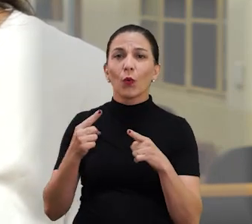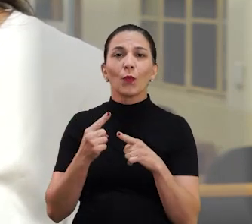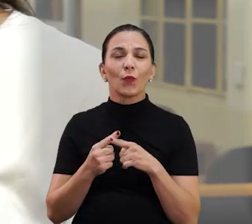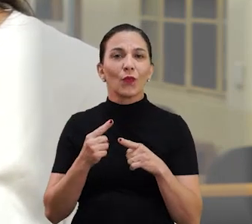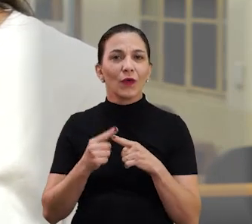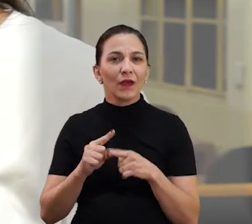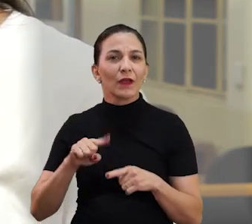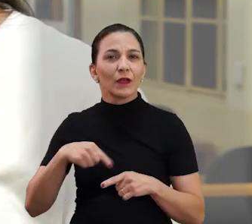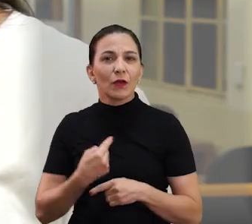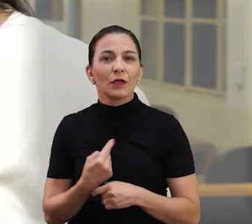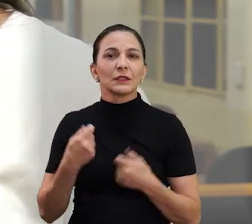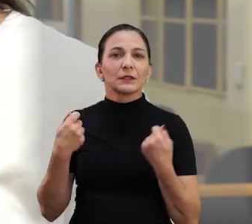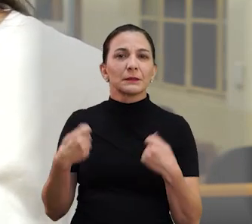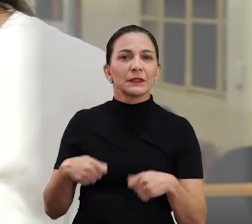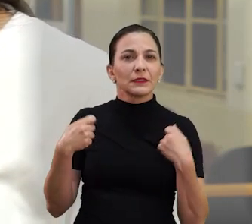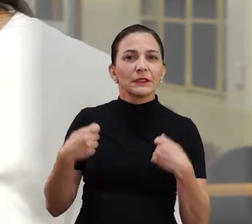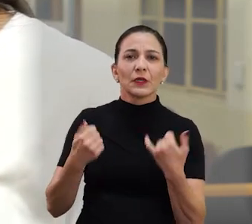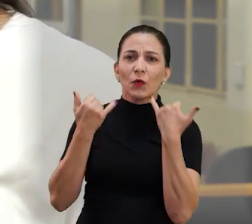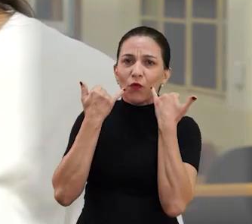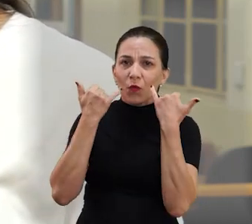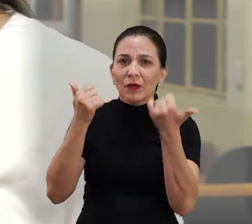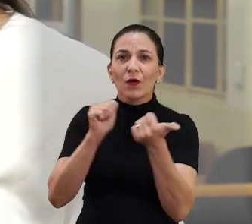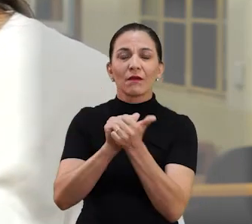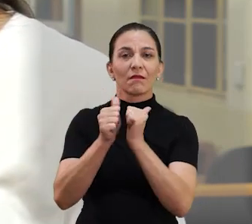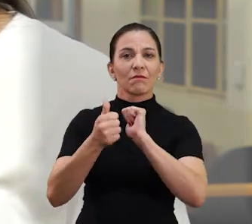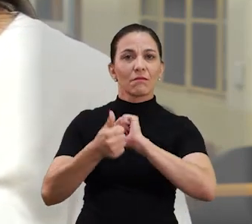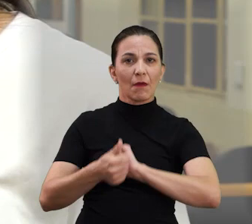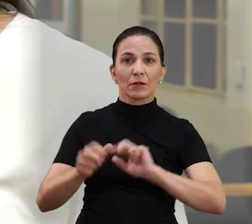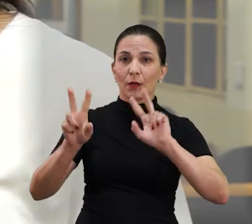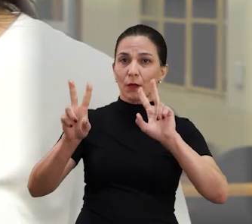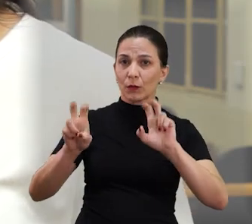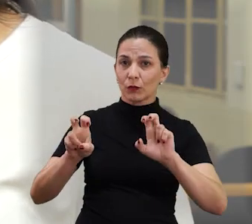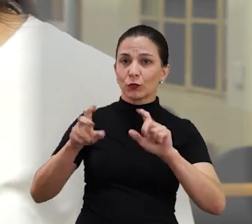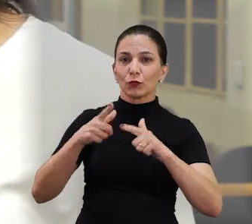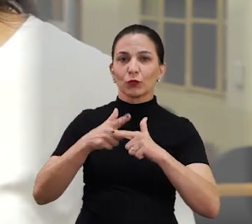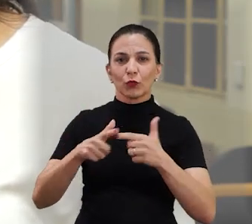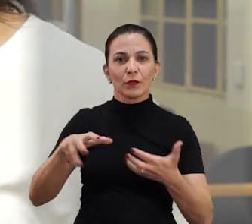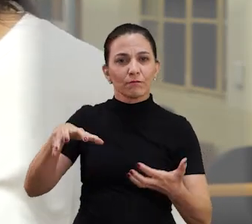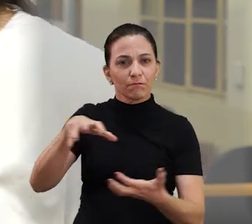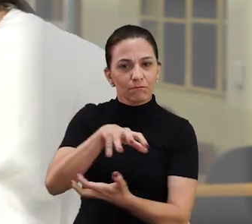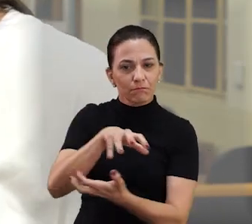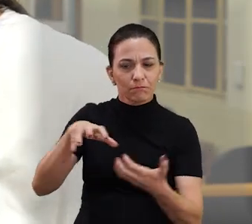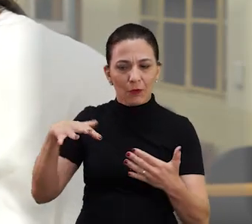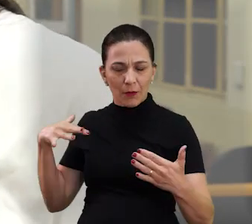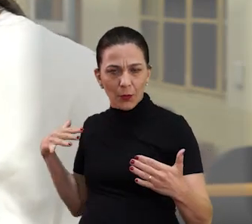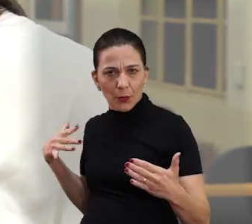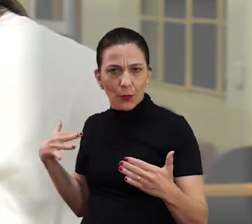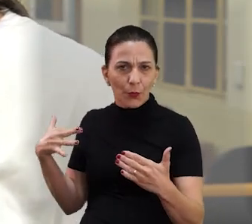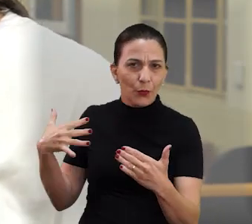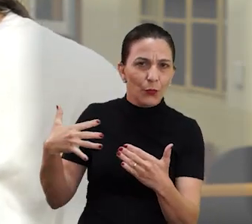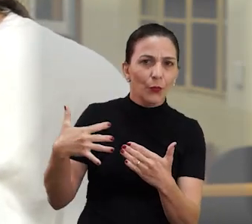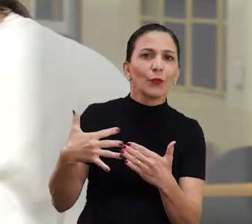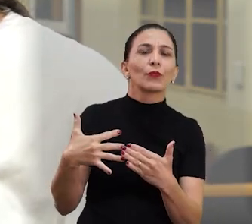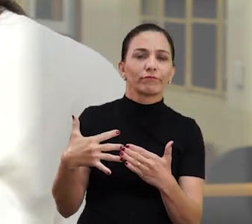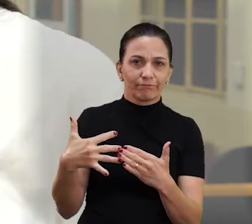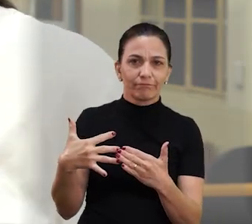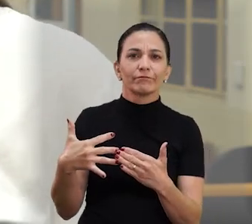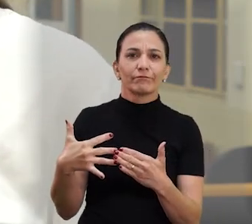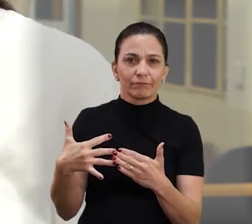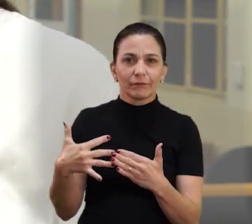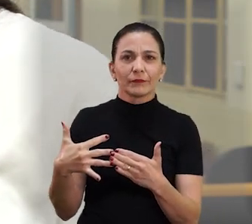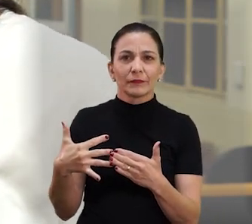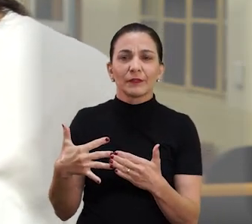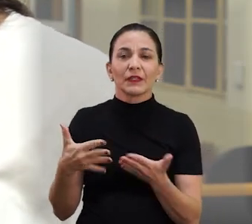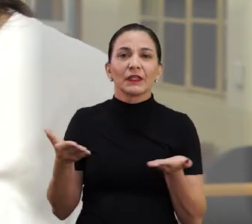eh trazer mais informações e de um conflito que tem perpetuado há décadas e em razão